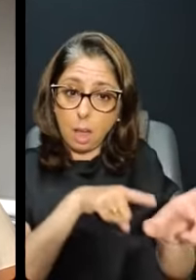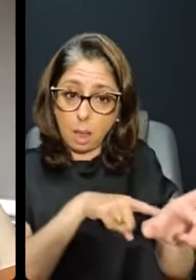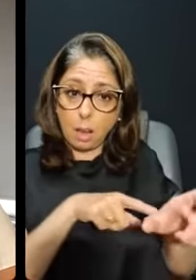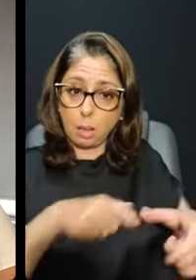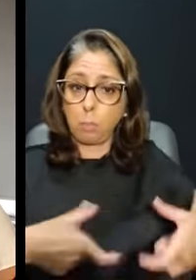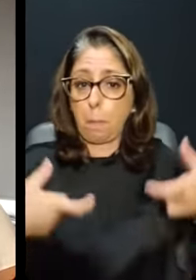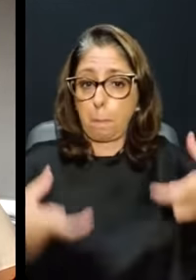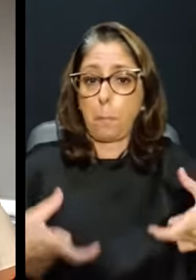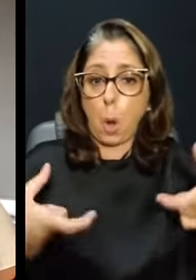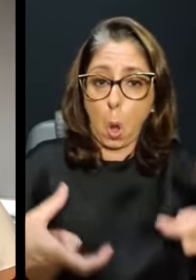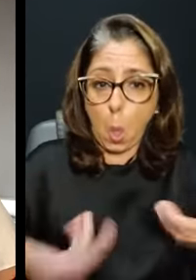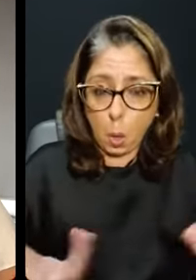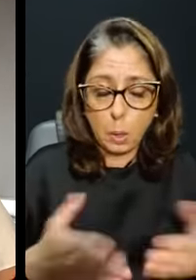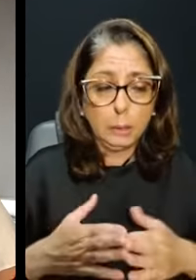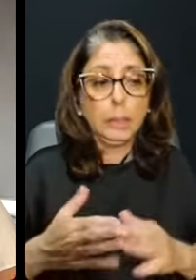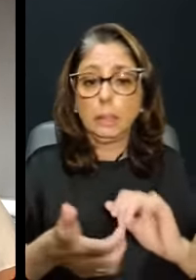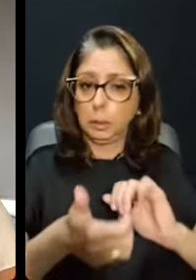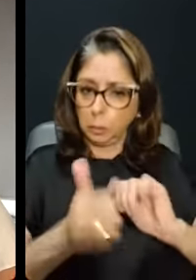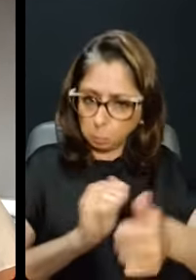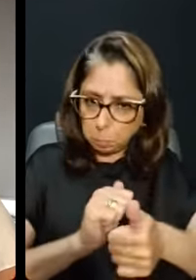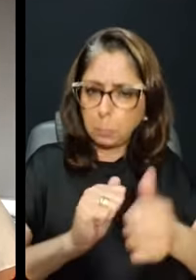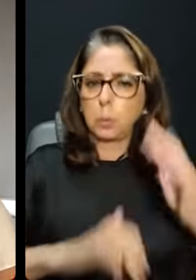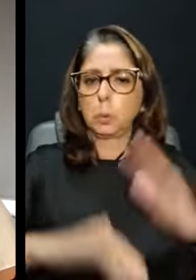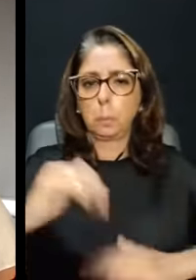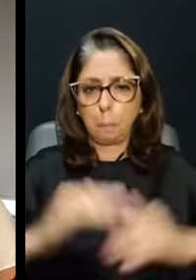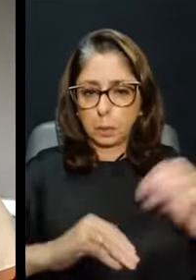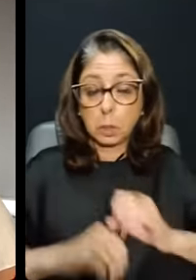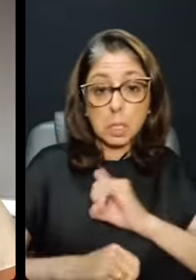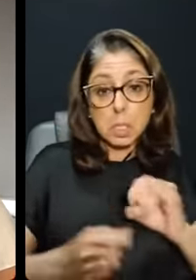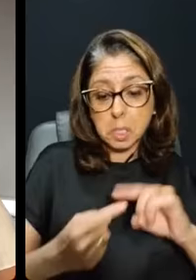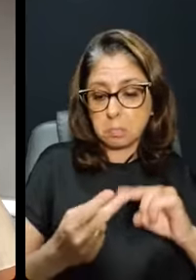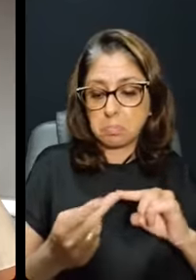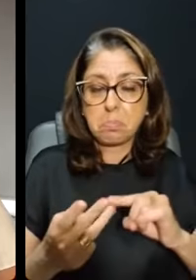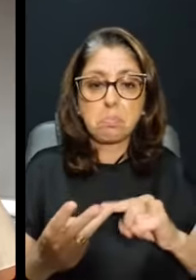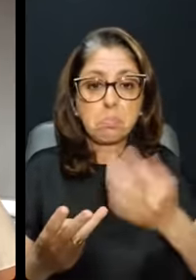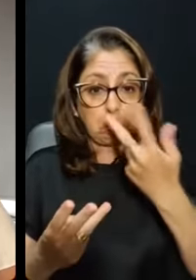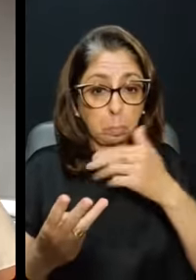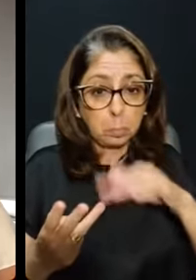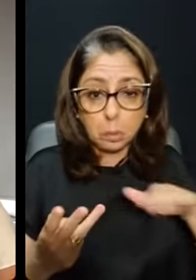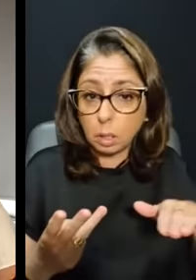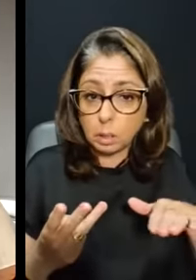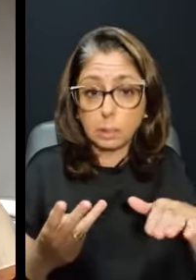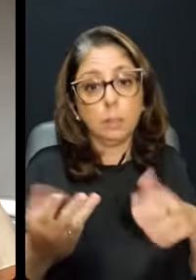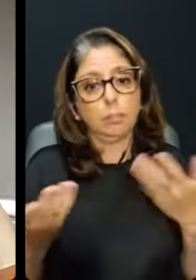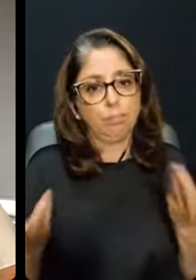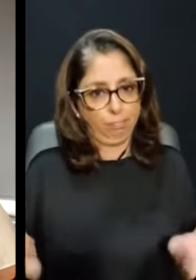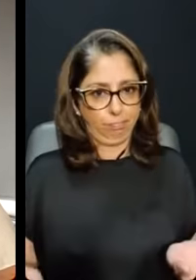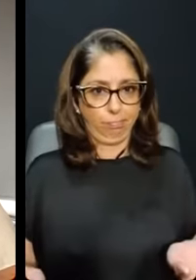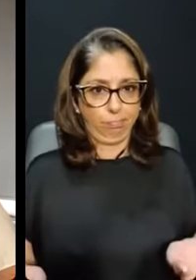uma criança cadeirante. E isso faz total diferença e isso precisa ser realmente observado.